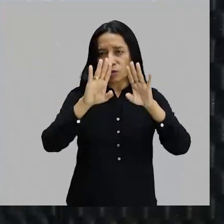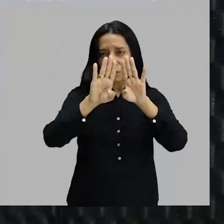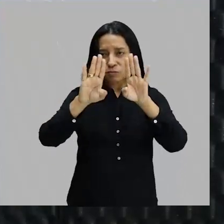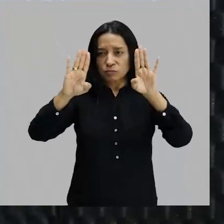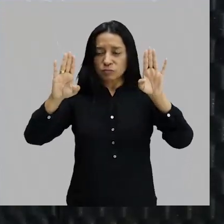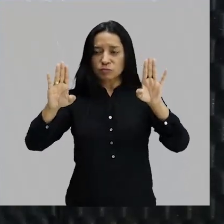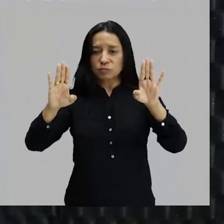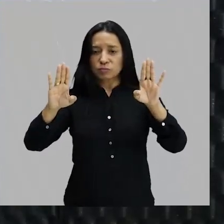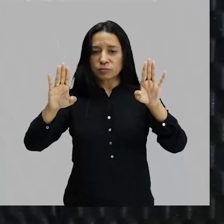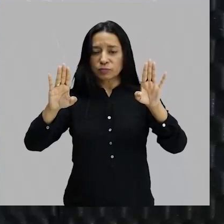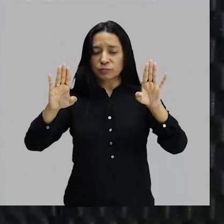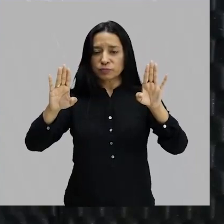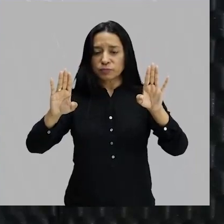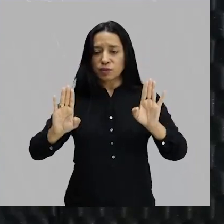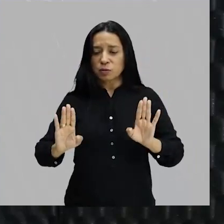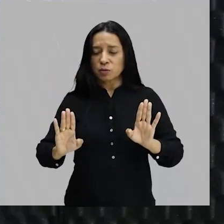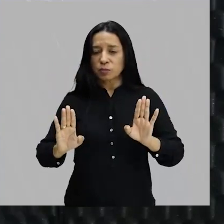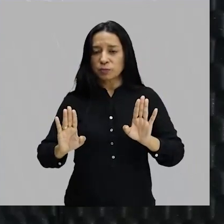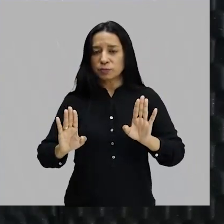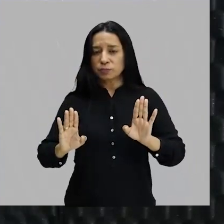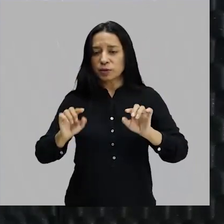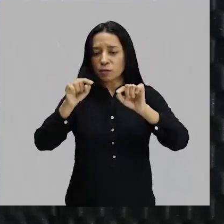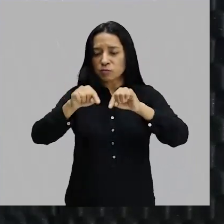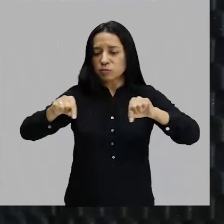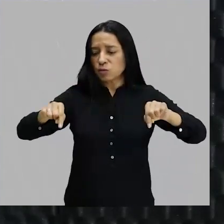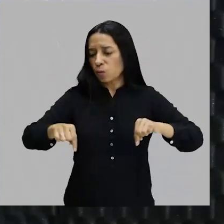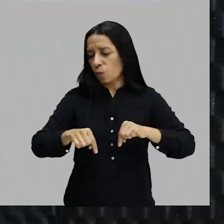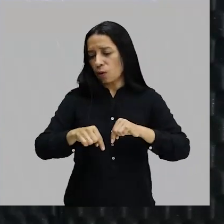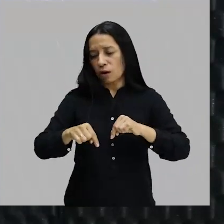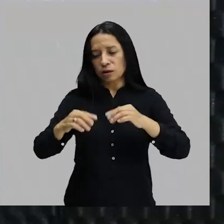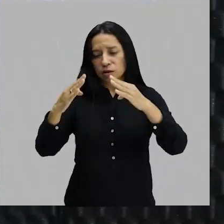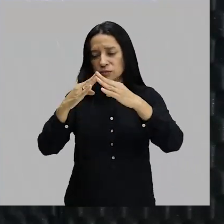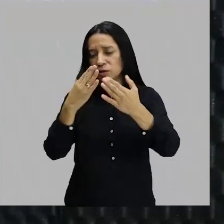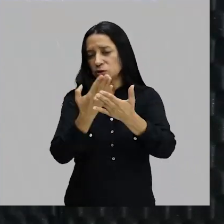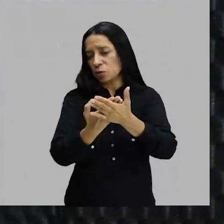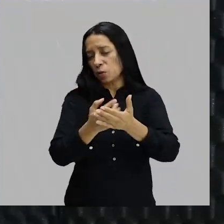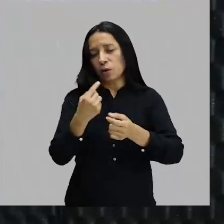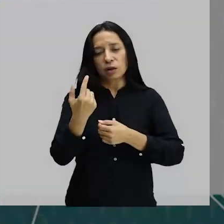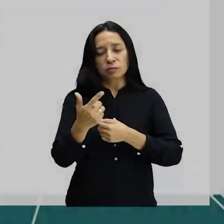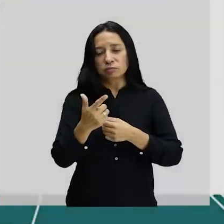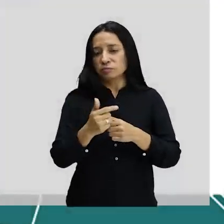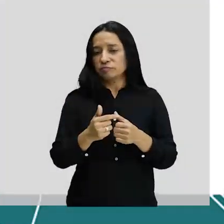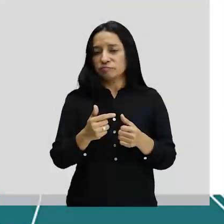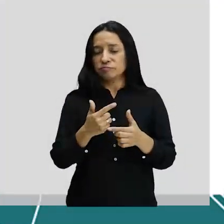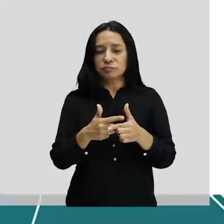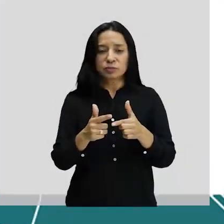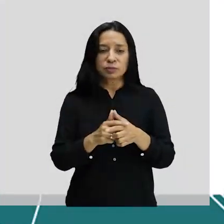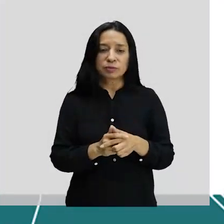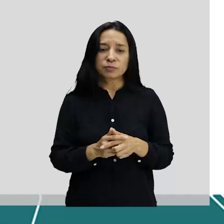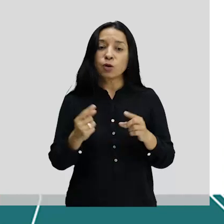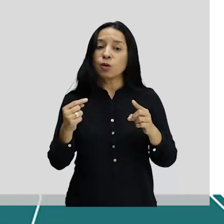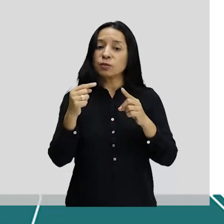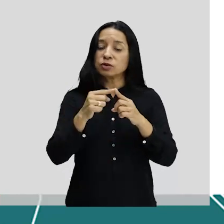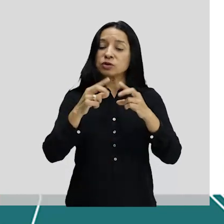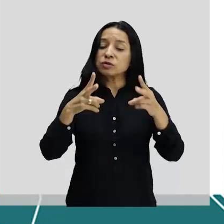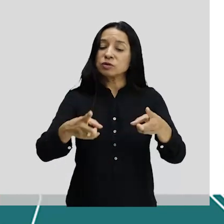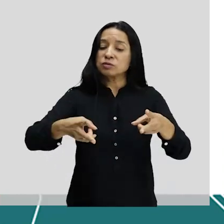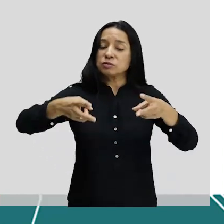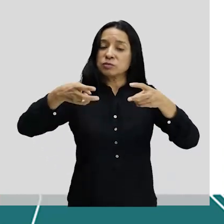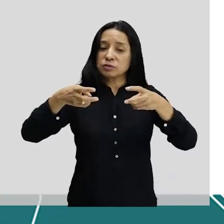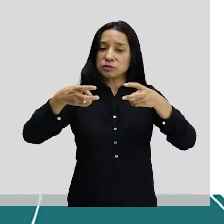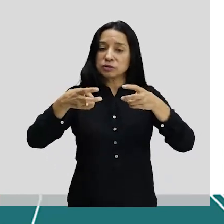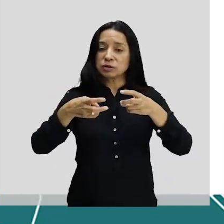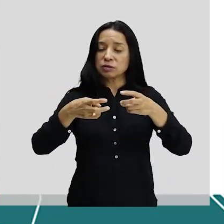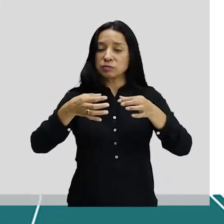estúdio. Ou maior, fazer um mosaico do tamanho da quadra coberta da escola de vocês. Nossa, professor, muito grande. O objetivo era chamar a atenção. E